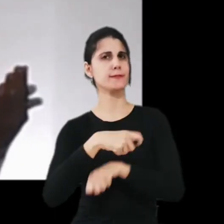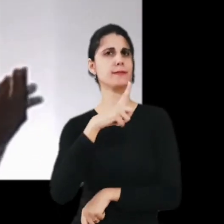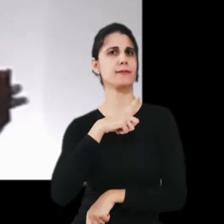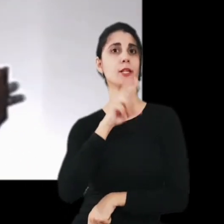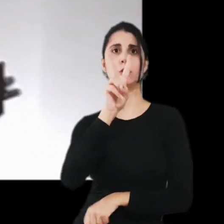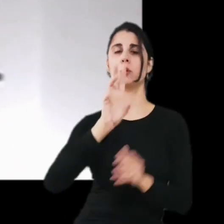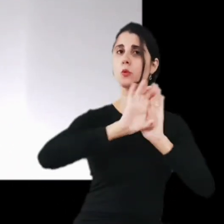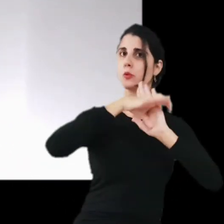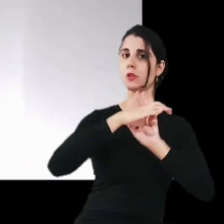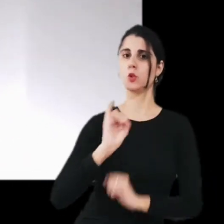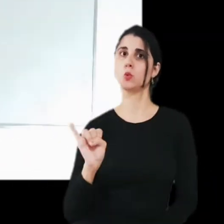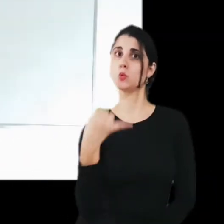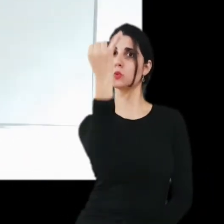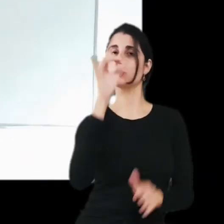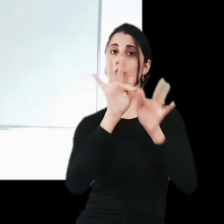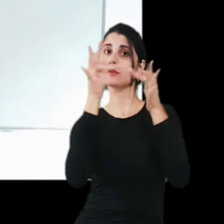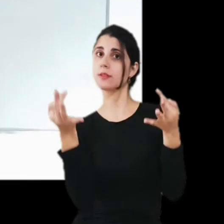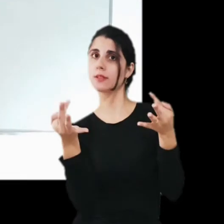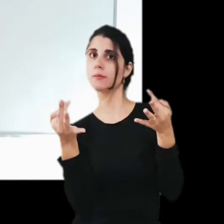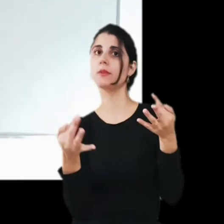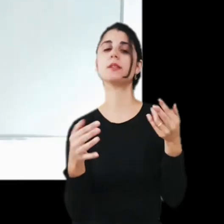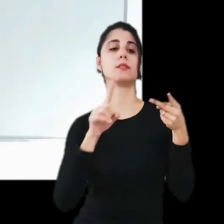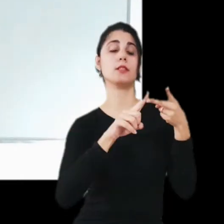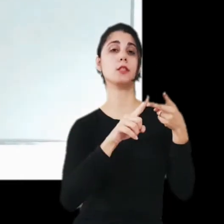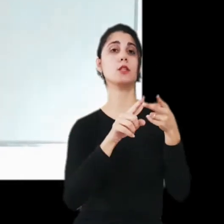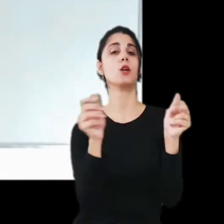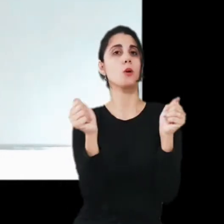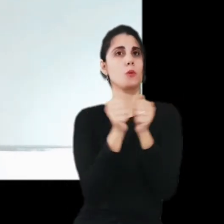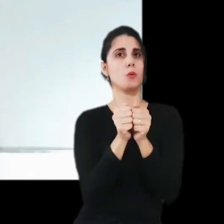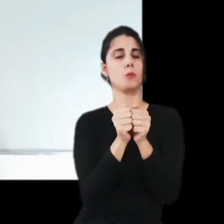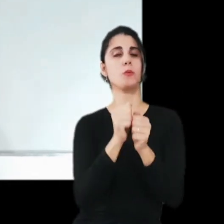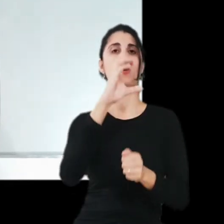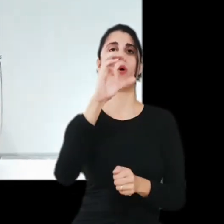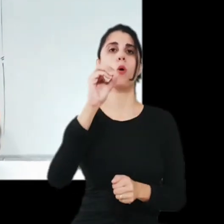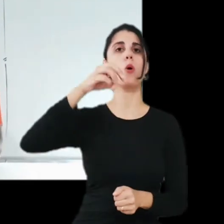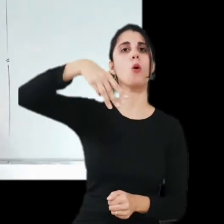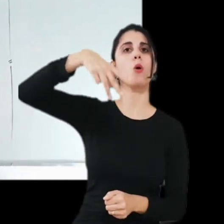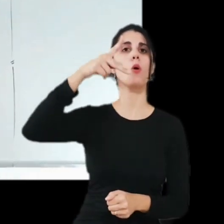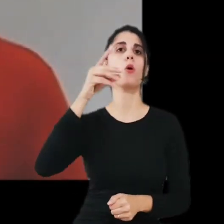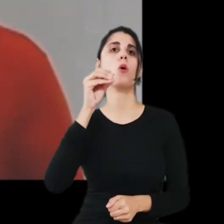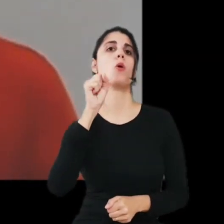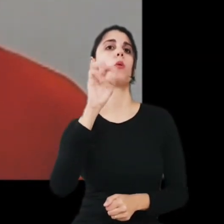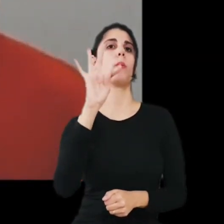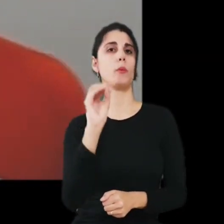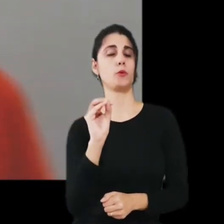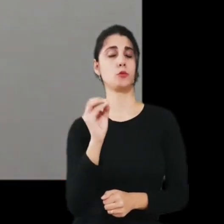o juro simples e o juro composto. Para poder fazer essa diferenciação, vamos colocar um exemplo.